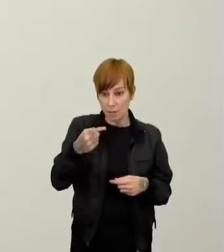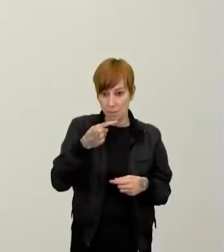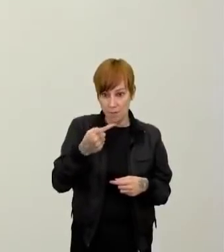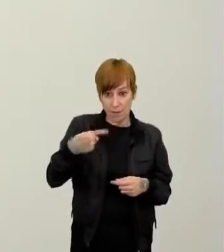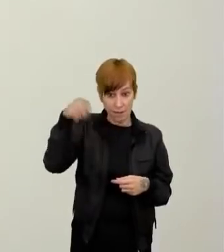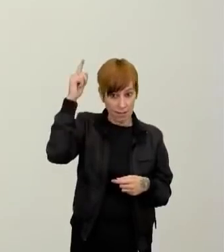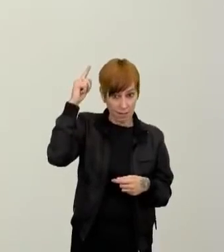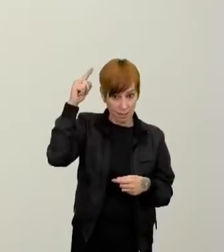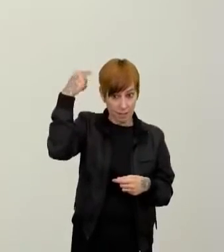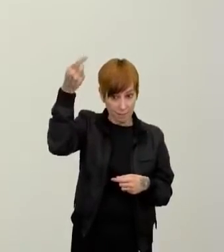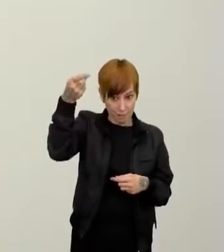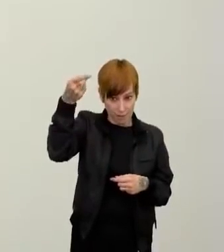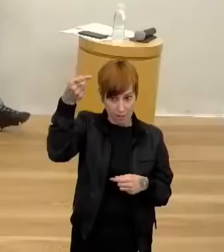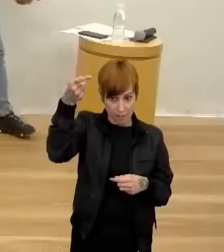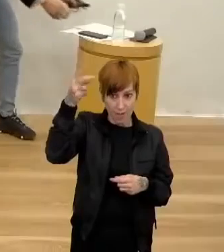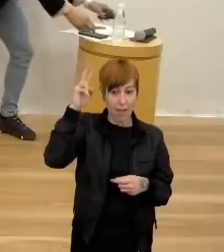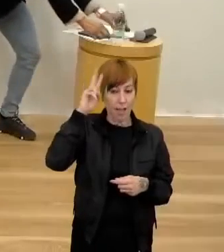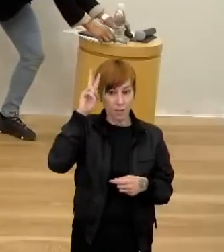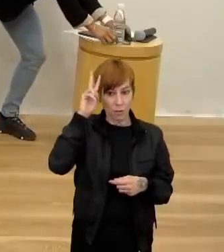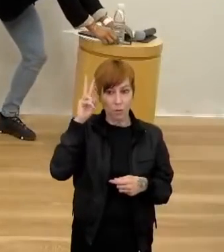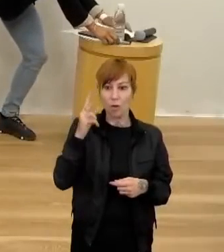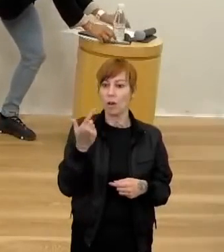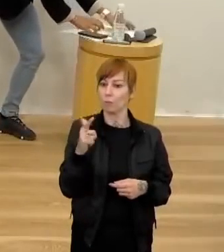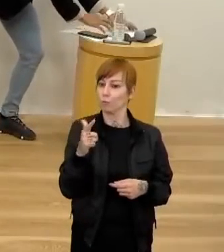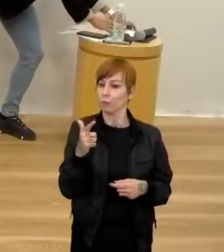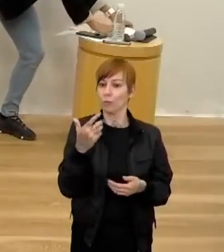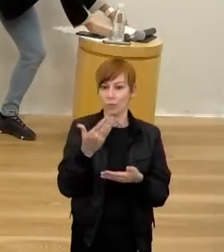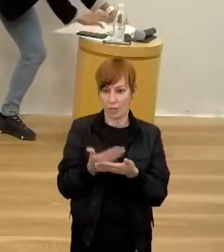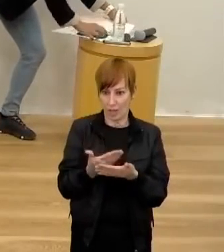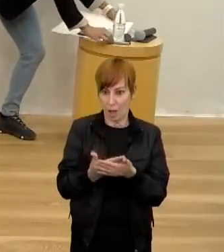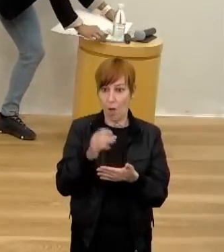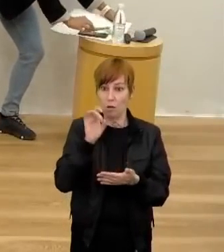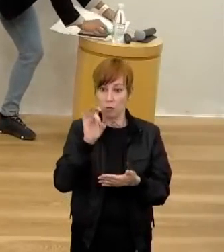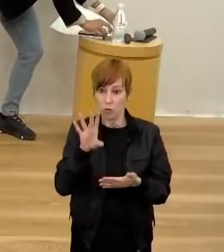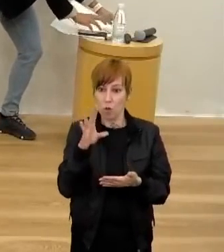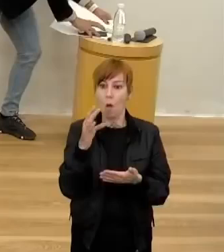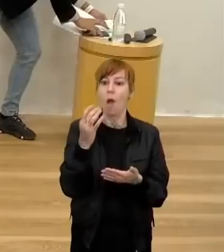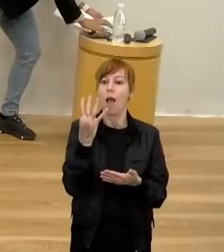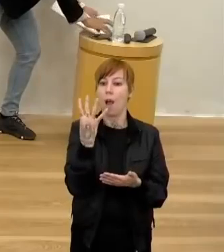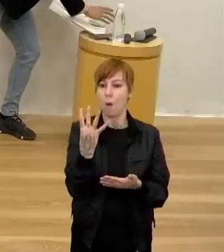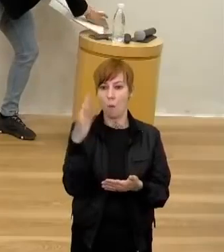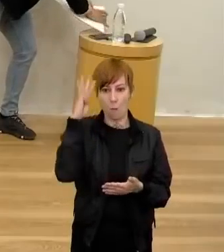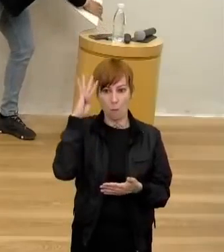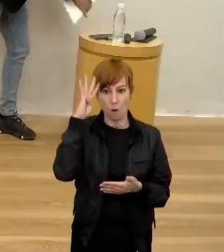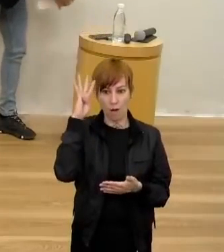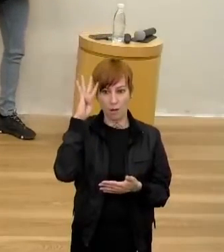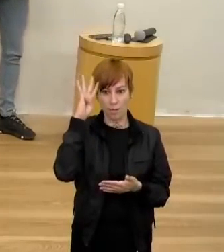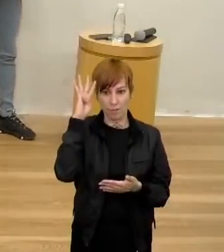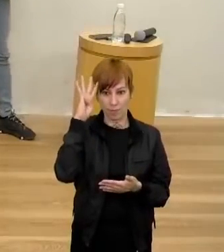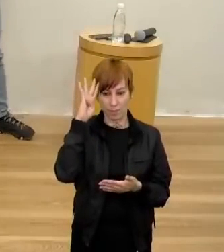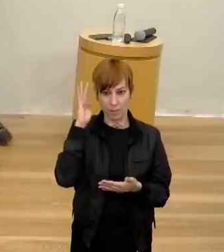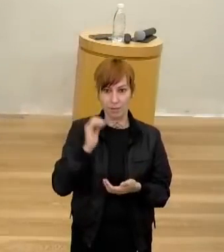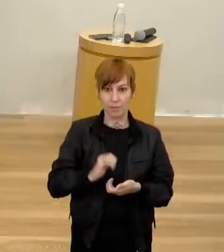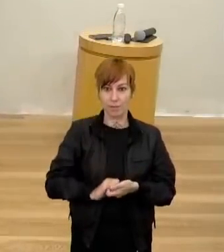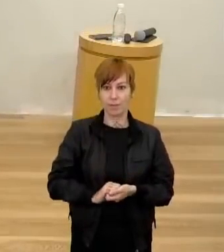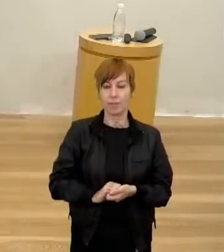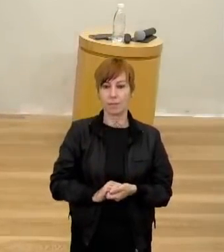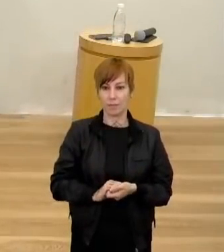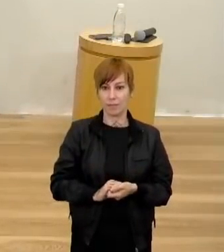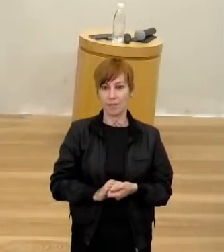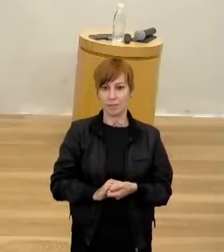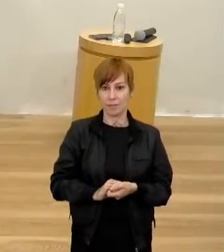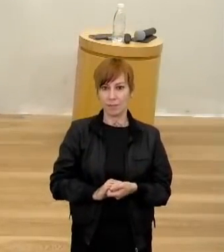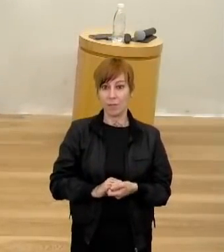na quarta, tá certo? Então, eu quero pedir para vocês providenciarem um negócio, ó, todo um aparato